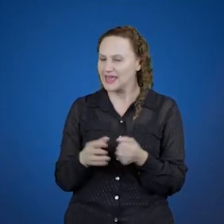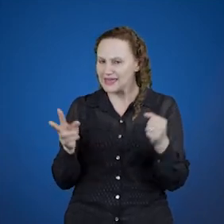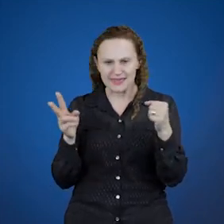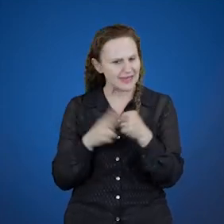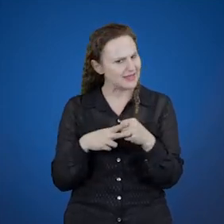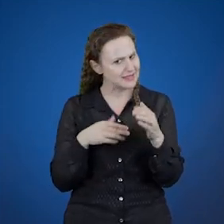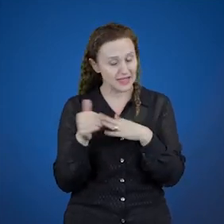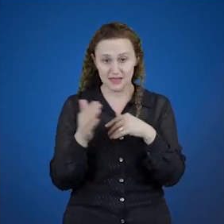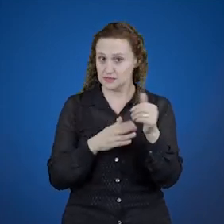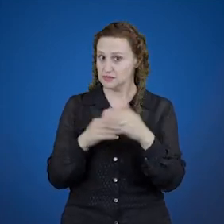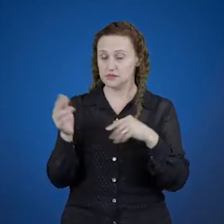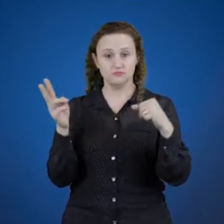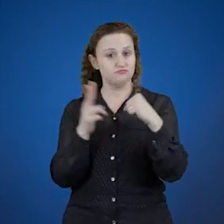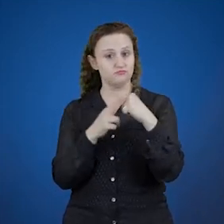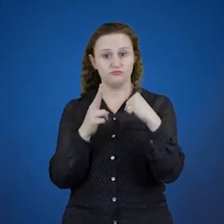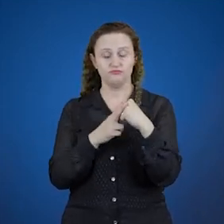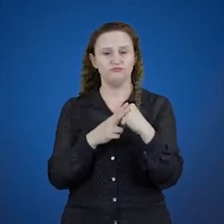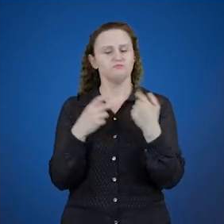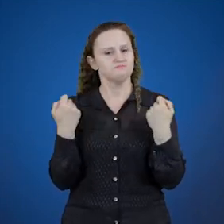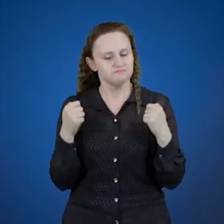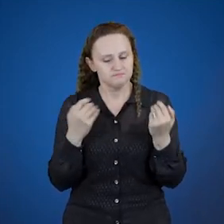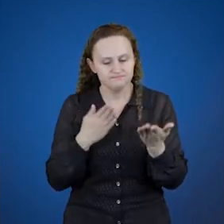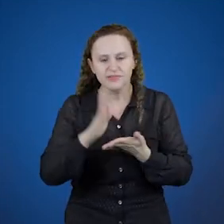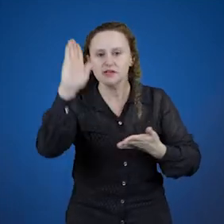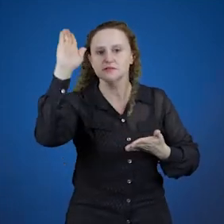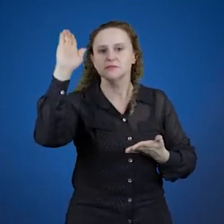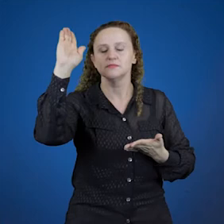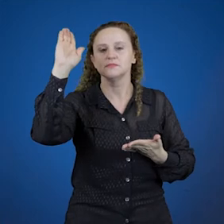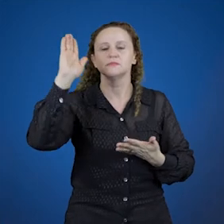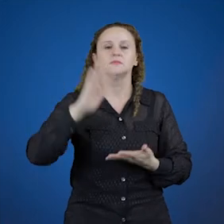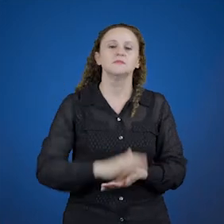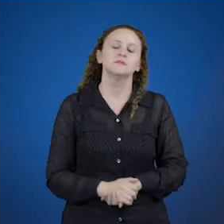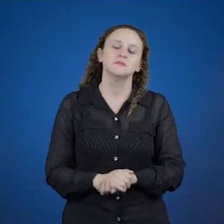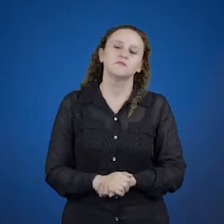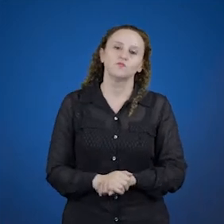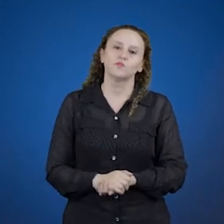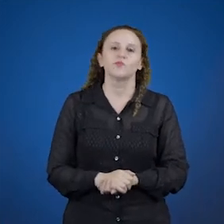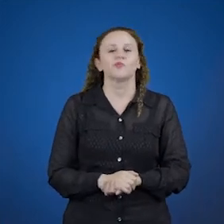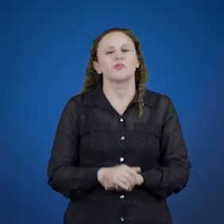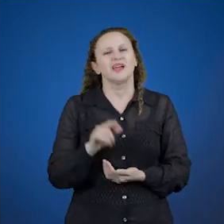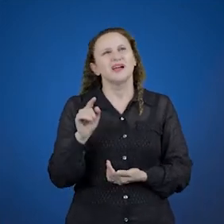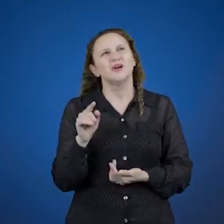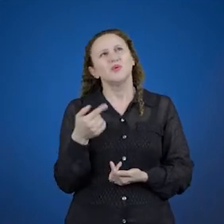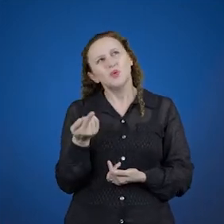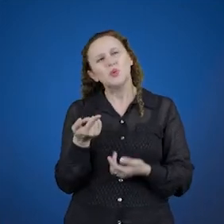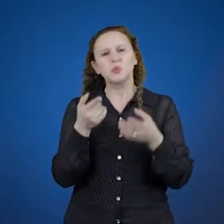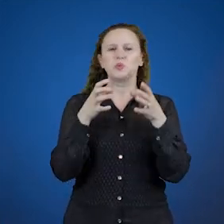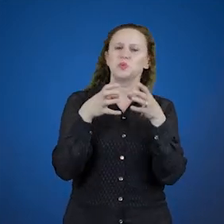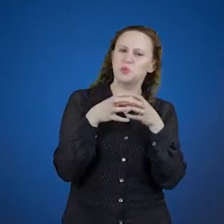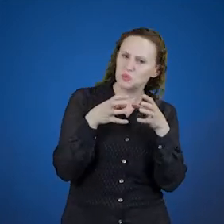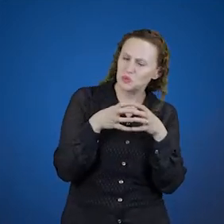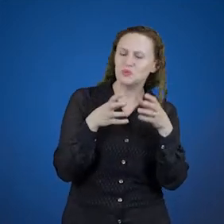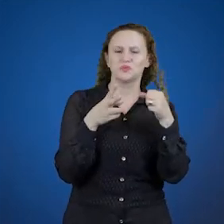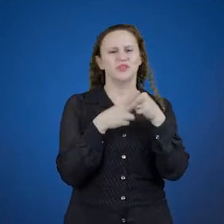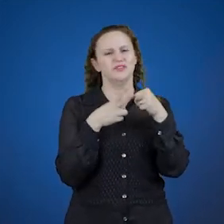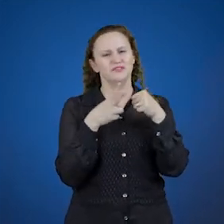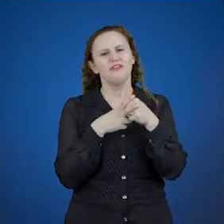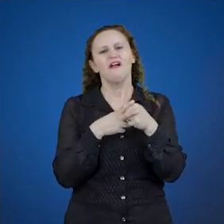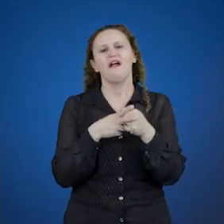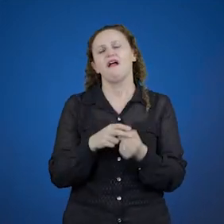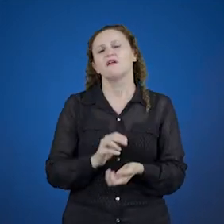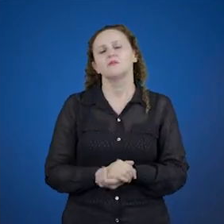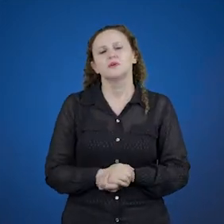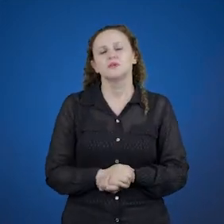não passam do verbo não precisa passar nos verbos no outro grande grupos de